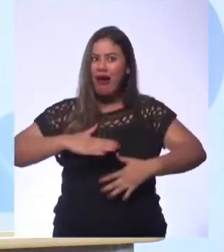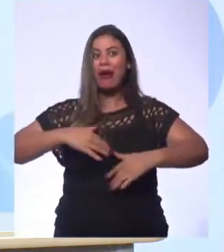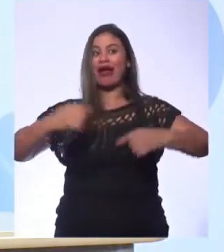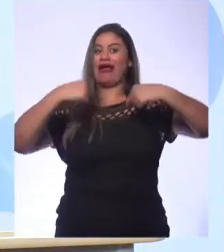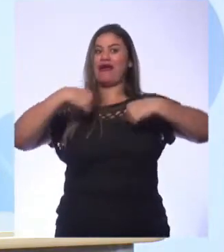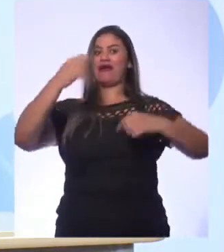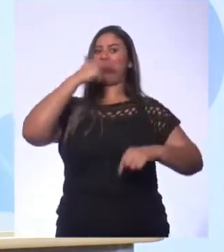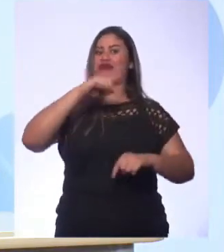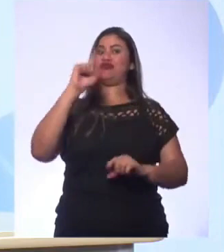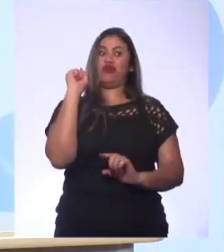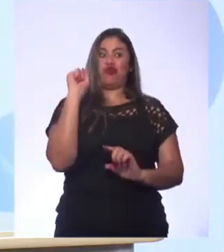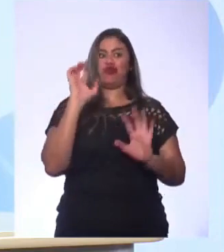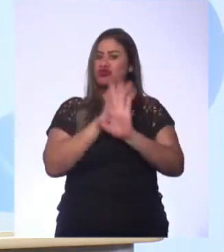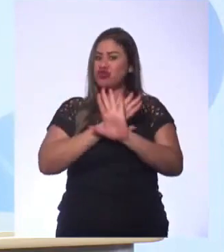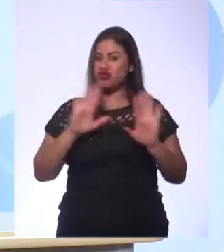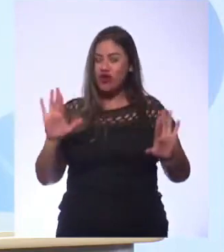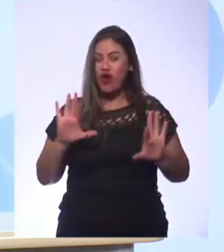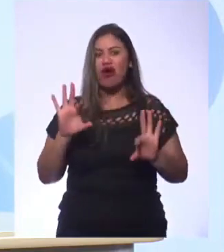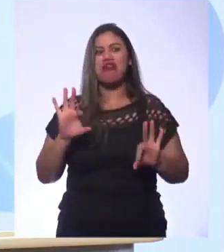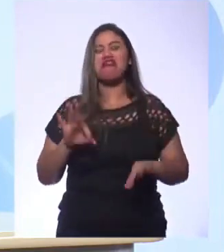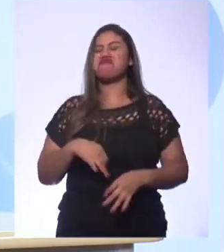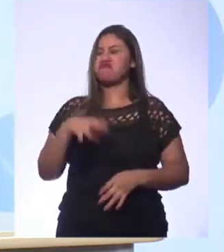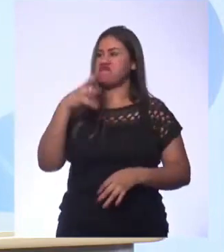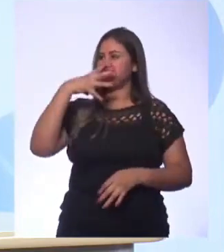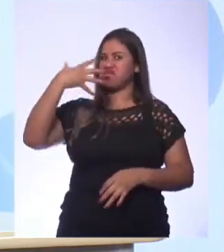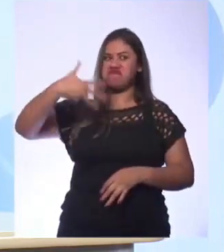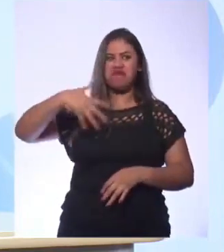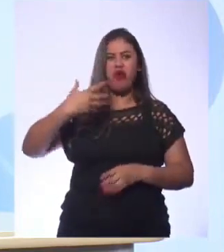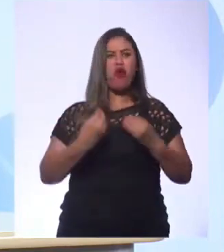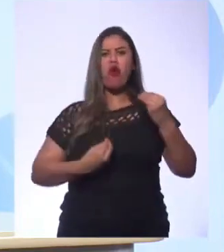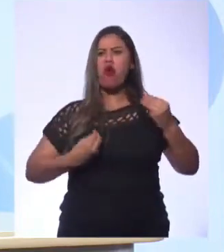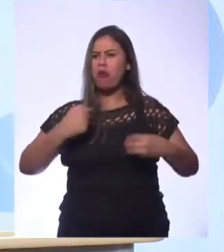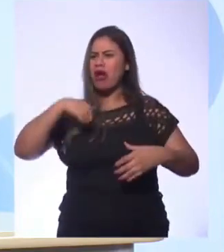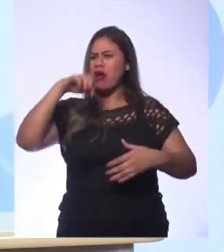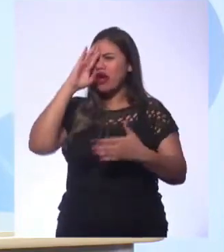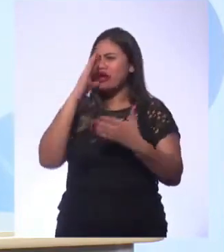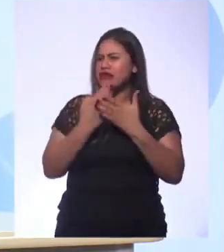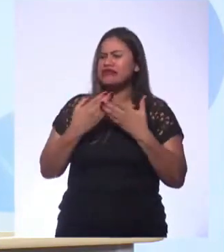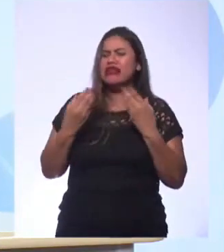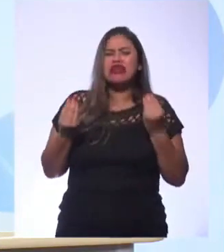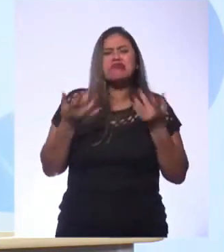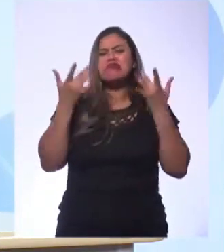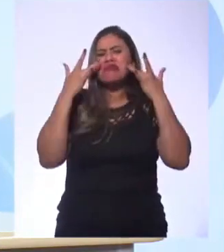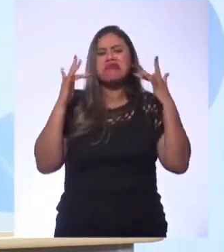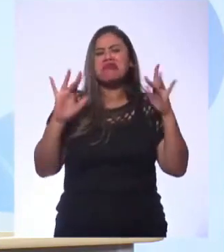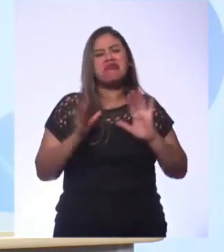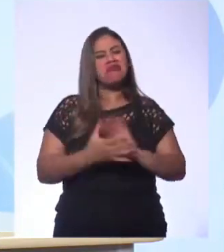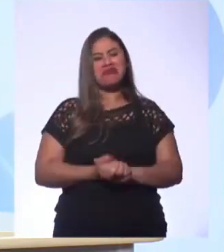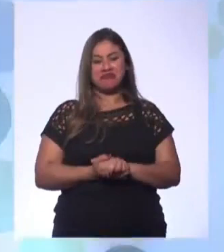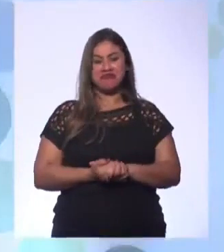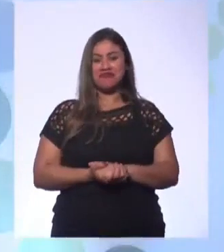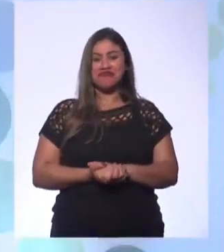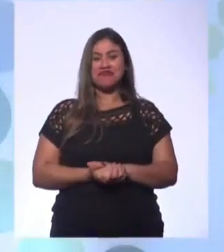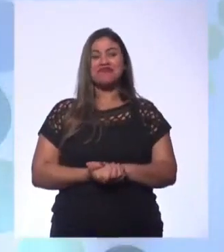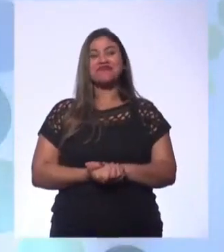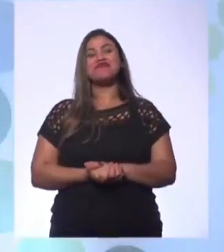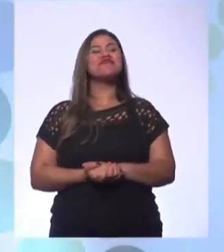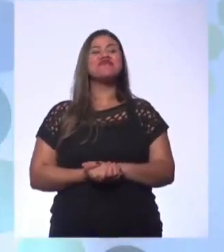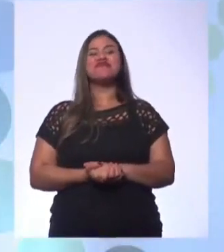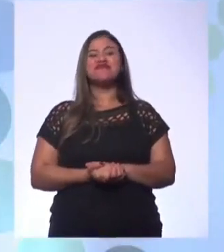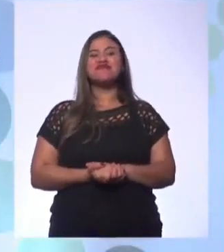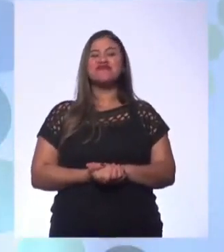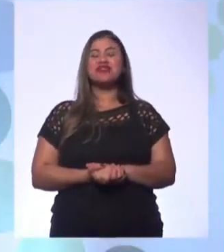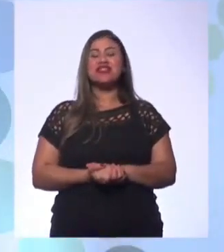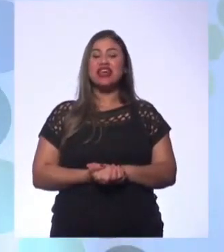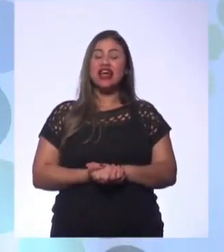deu certo uma vez na vida. E eu achei assim incrível. Como é que pode? Será que foi porque eu acreditei muito? Não sei. Né? É, a gente nunca sabe, né? Ou seja, né?